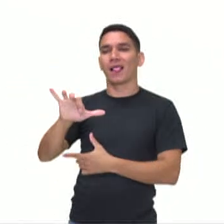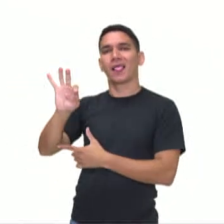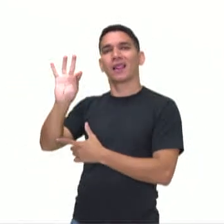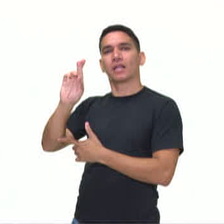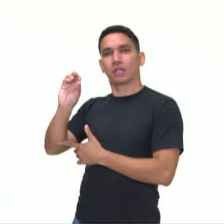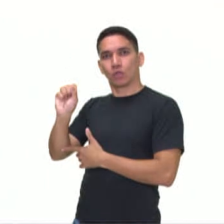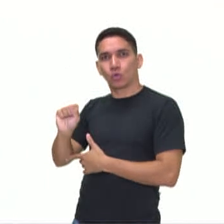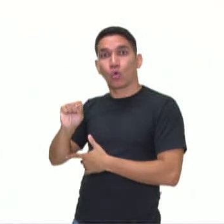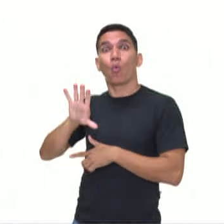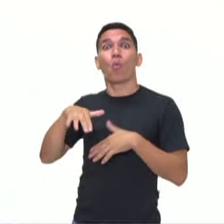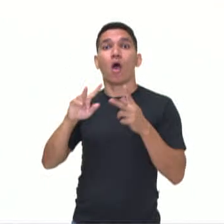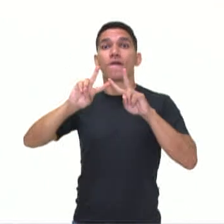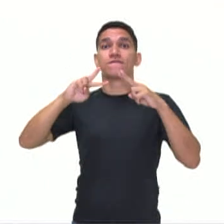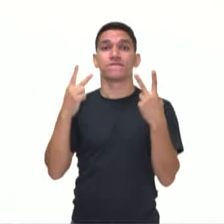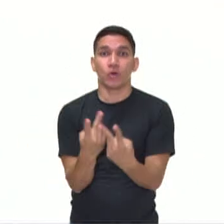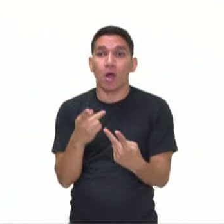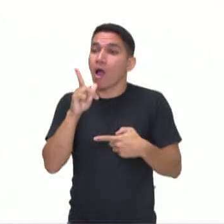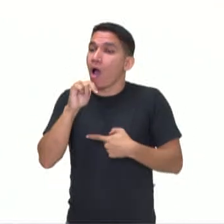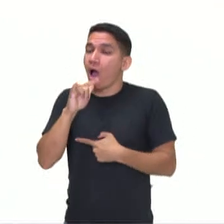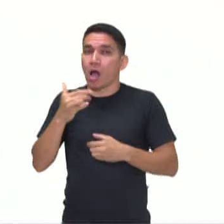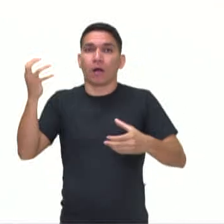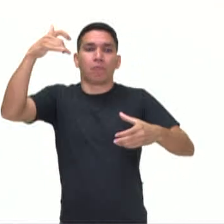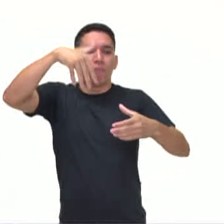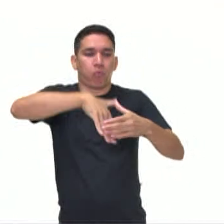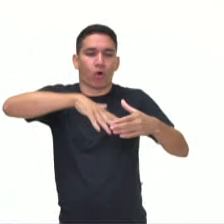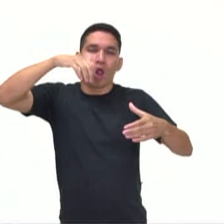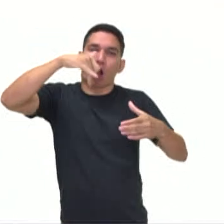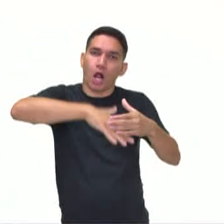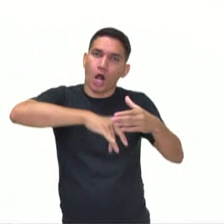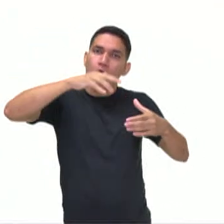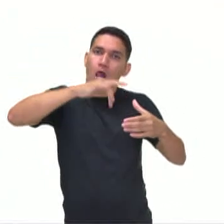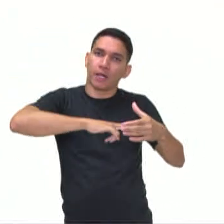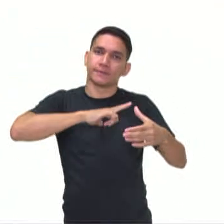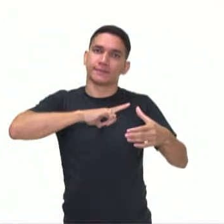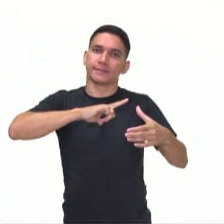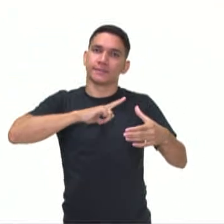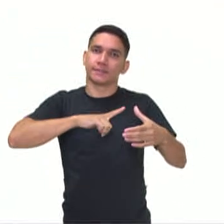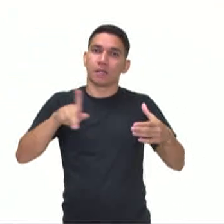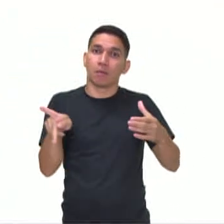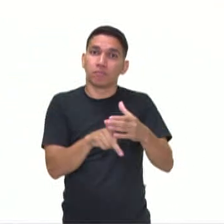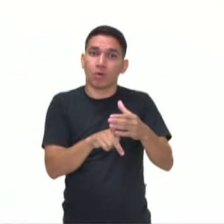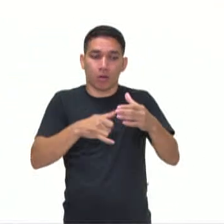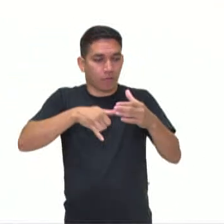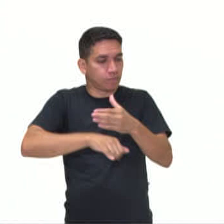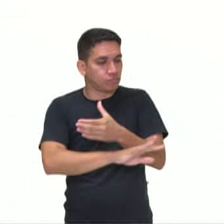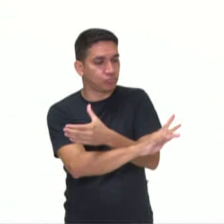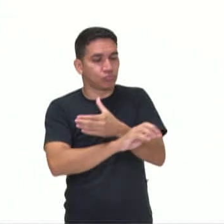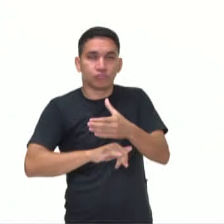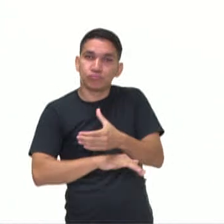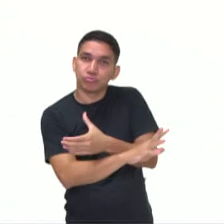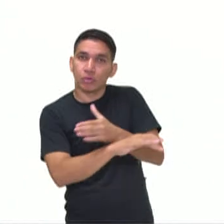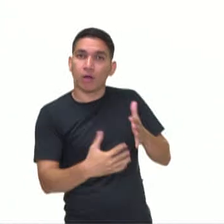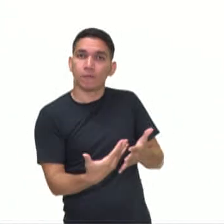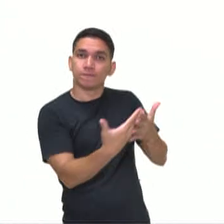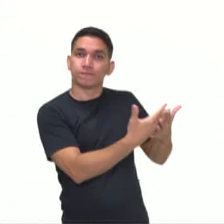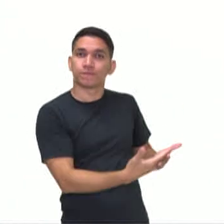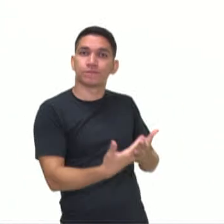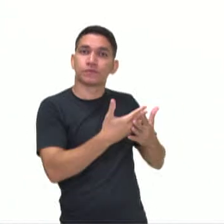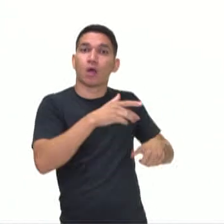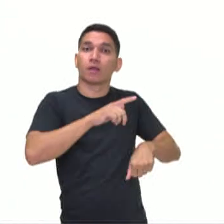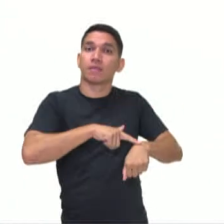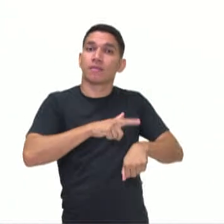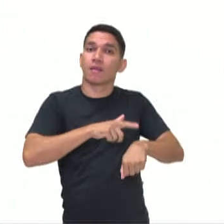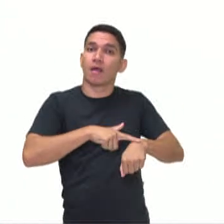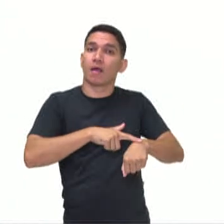do volume de água que entra no reservatório pela torneira, do volume que sai pelo ralo em função do